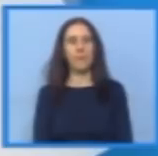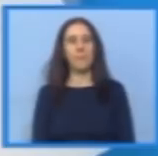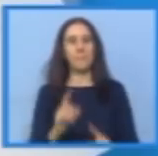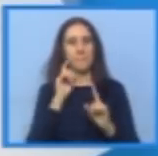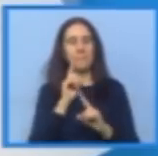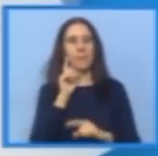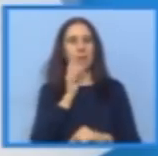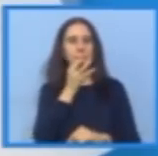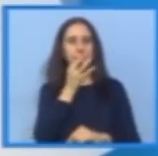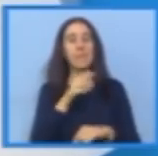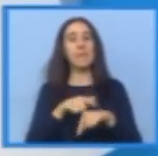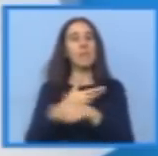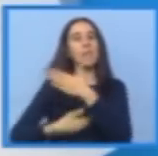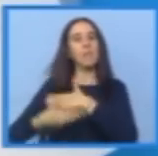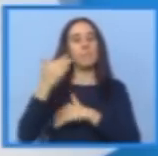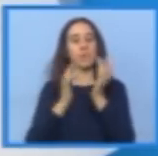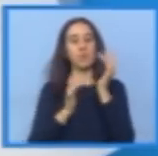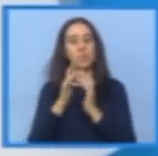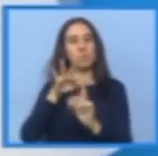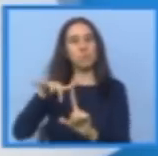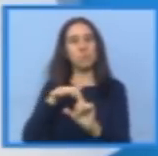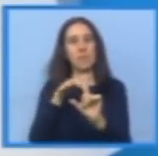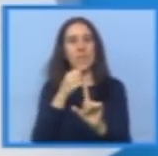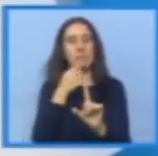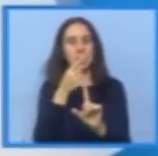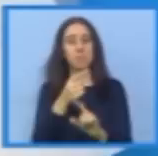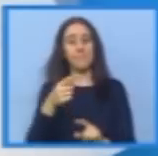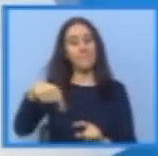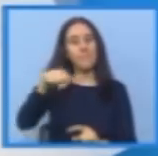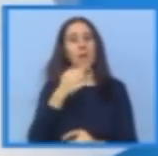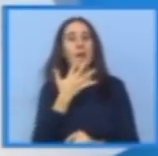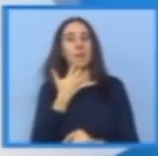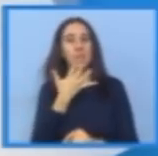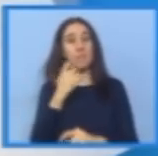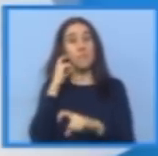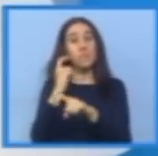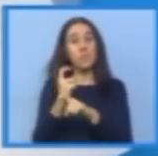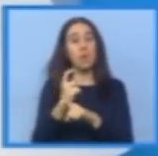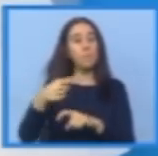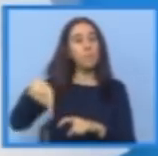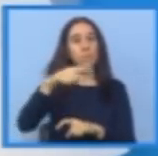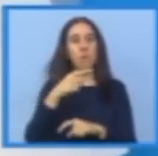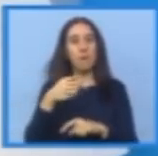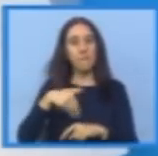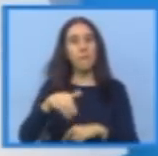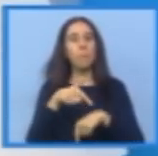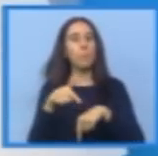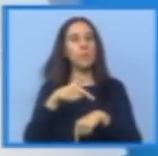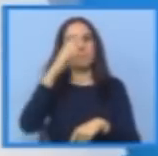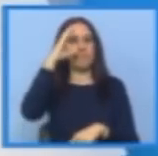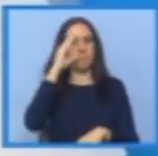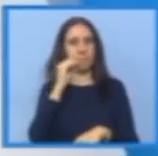Naquele tempo disse Jesus aos seus discípulos: acautelai-vos e vigiai, porque não sabeis quando chegará o